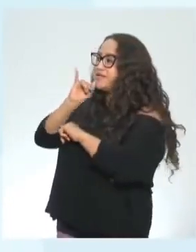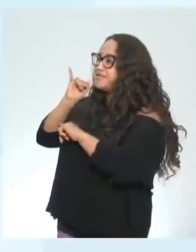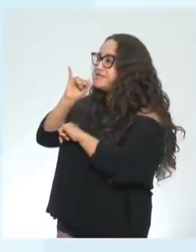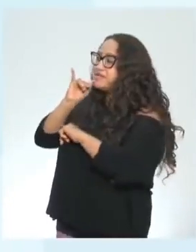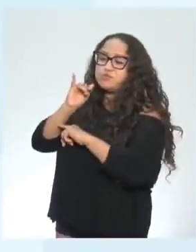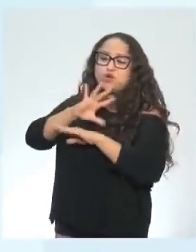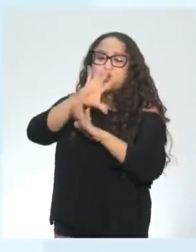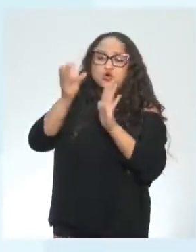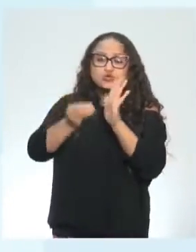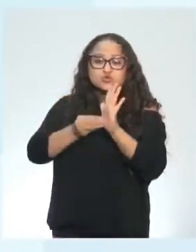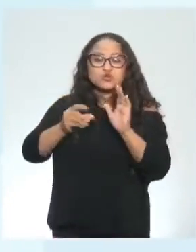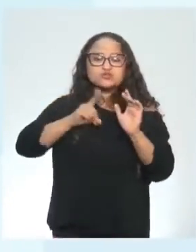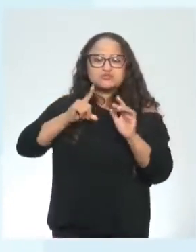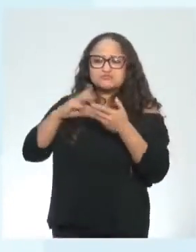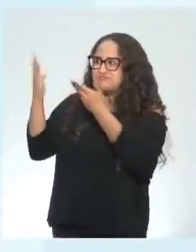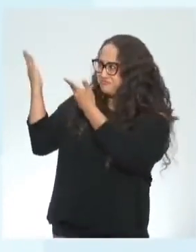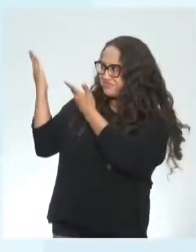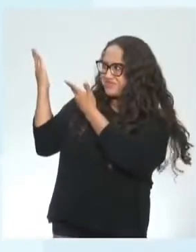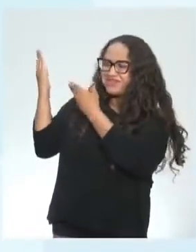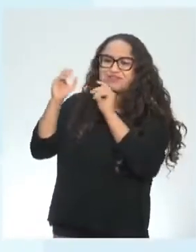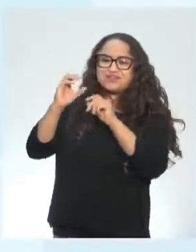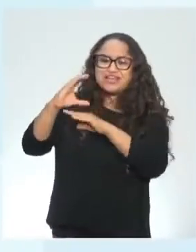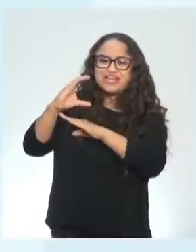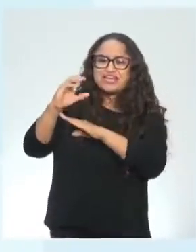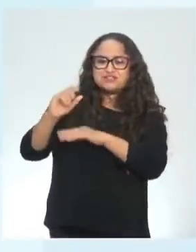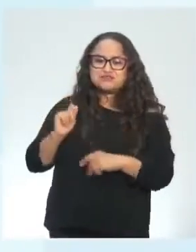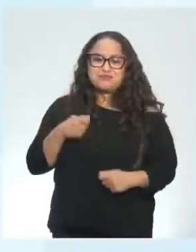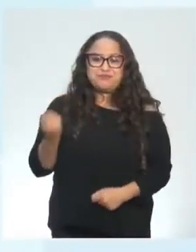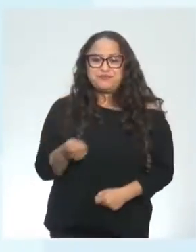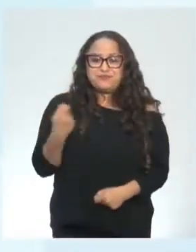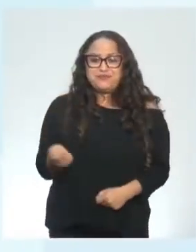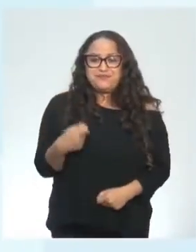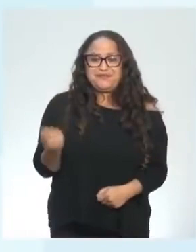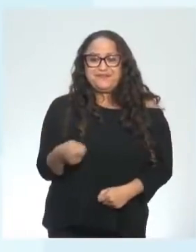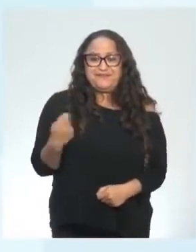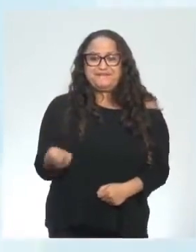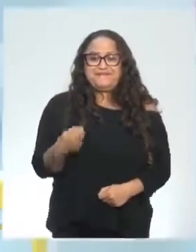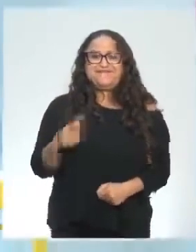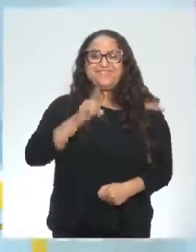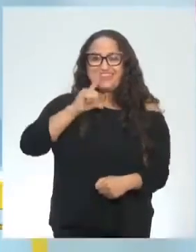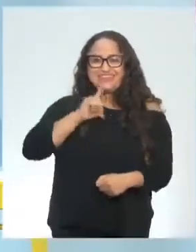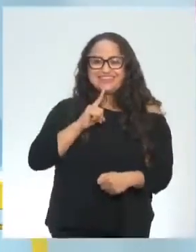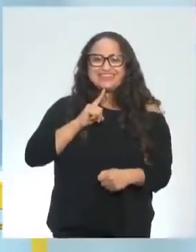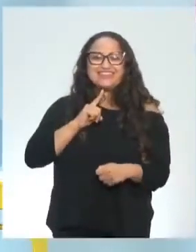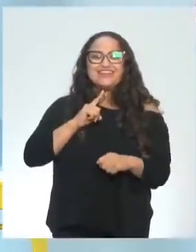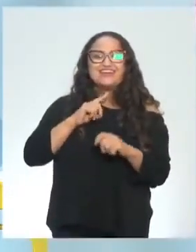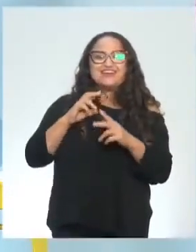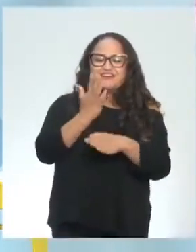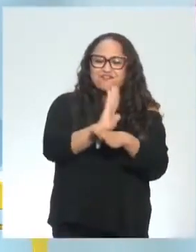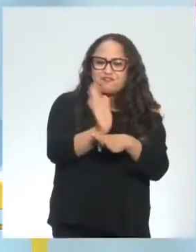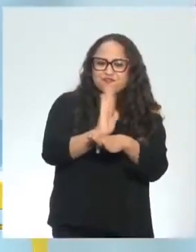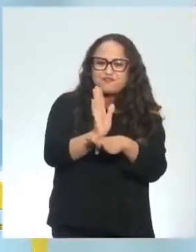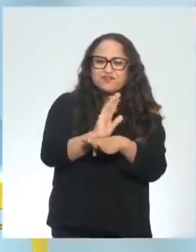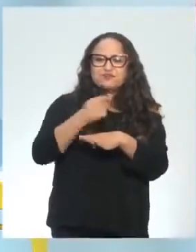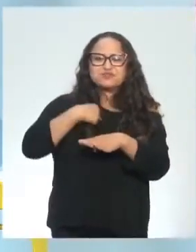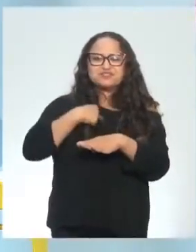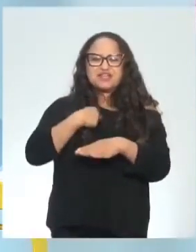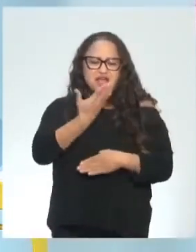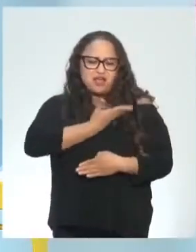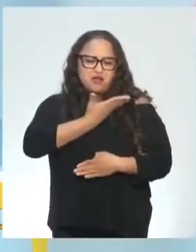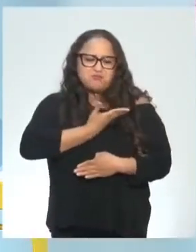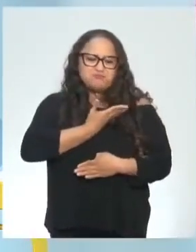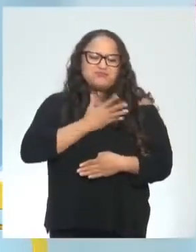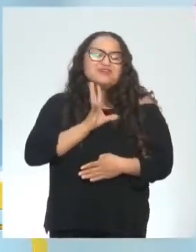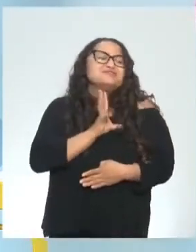todo mundo deve conhecer esse carinha que tá ali na tela Charlie Chaplin né é parte de um filme chamado a Dogs Life In A Tin